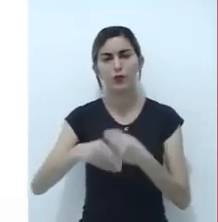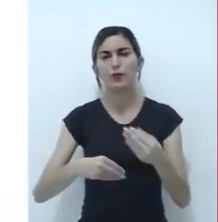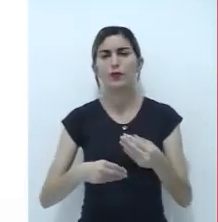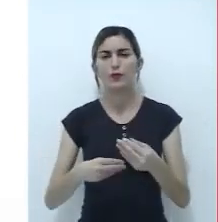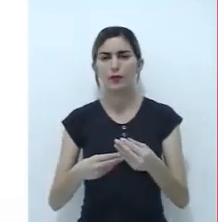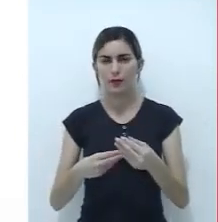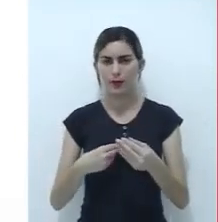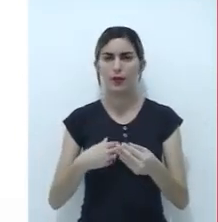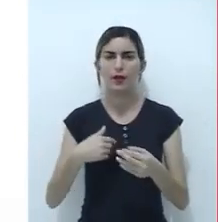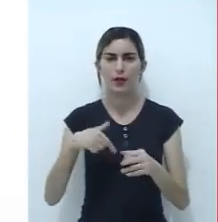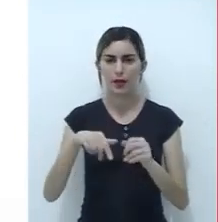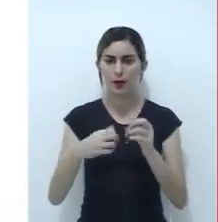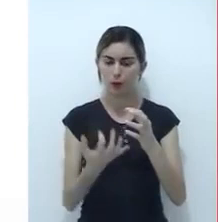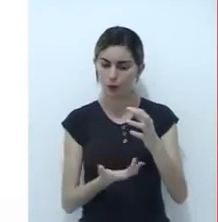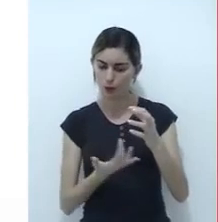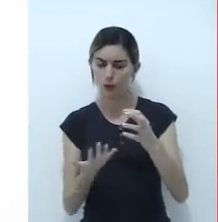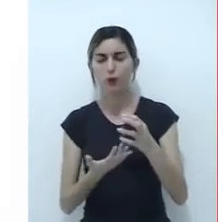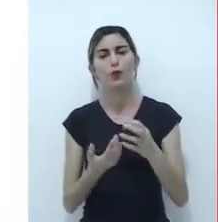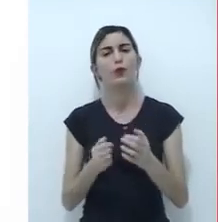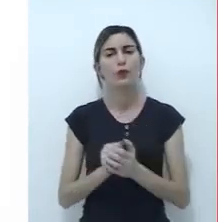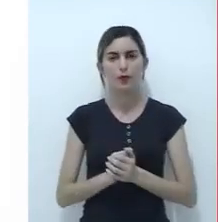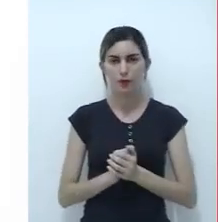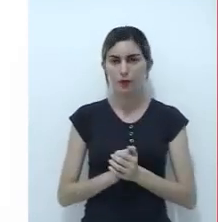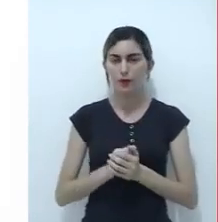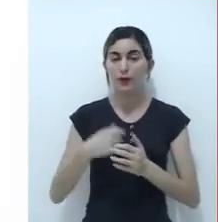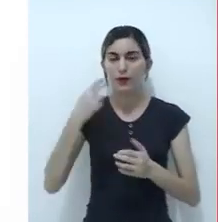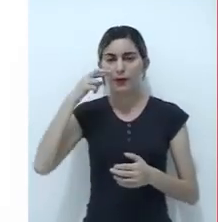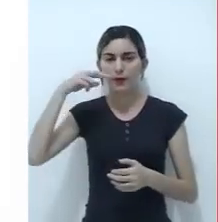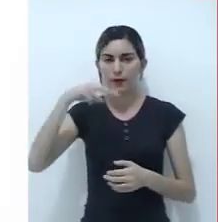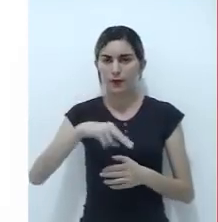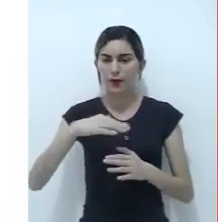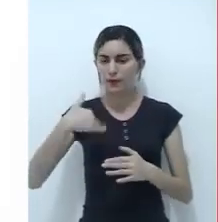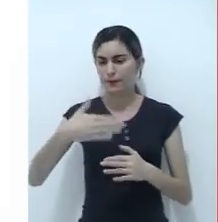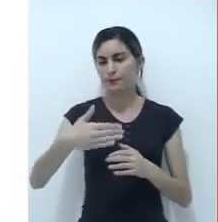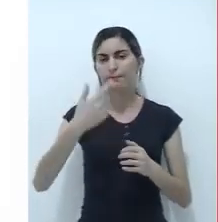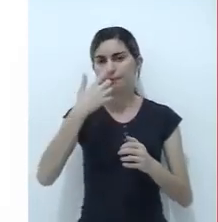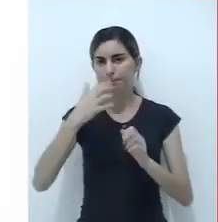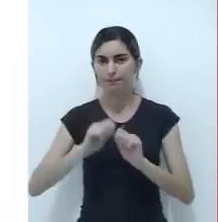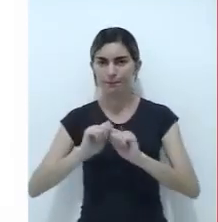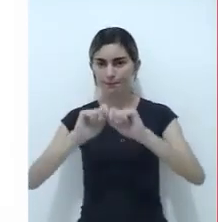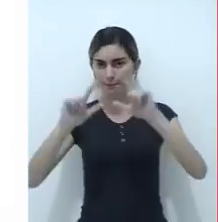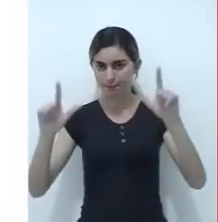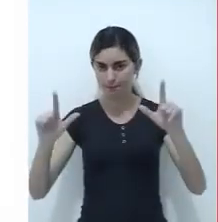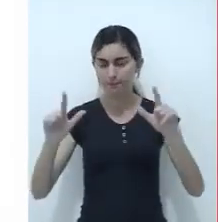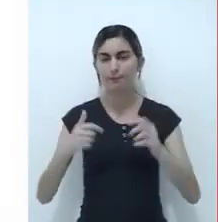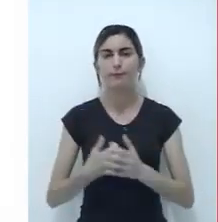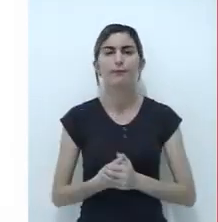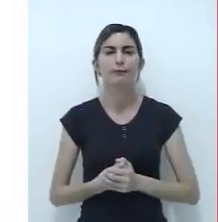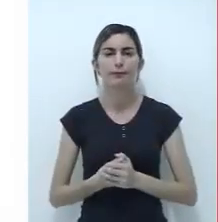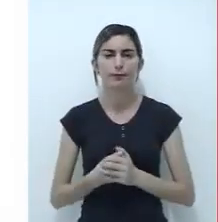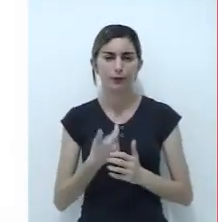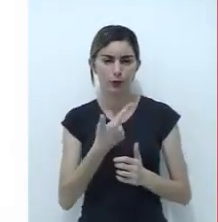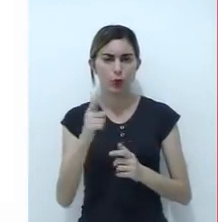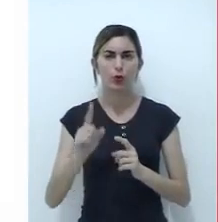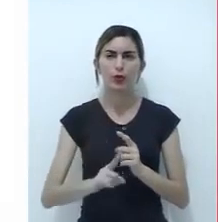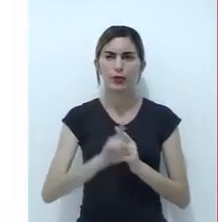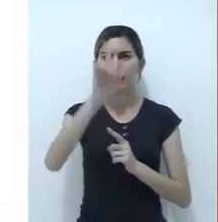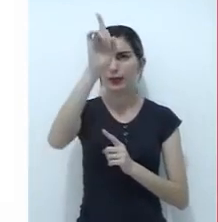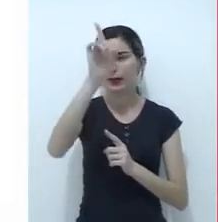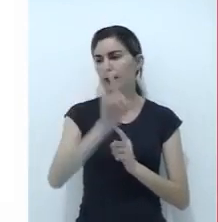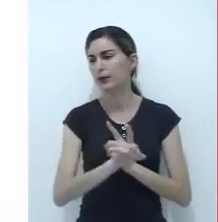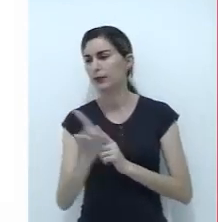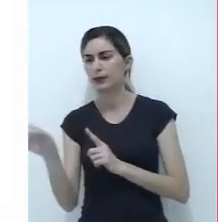de temperatura e ela foi aquecida. E daí a gente vê nessas próximas imagens que eu tenho uma seta para a direita, outra seta